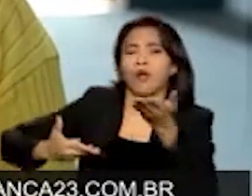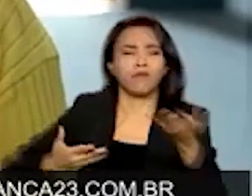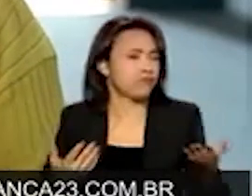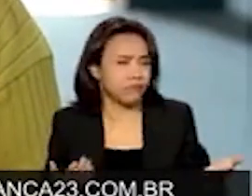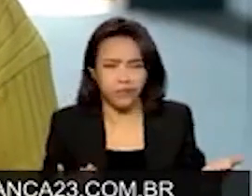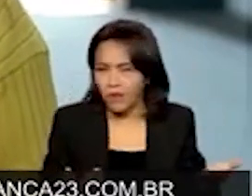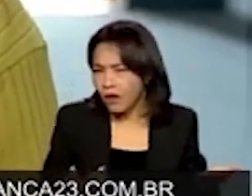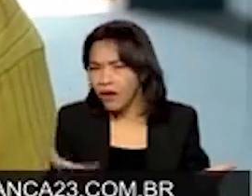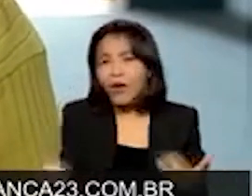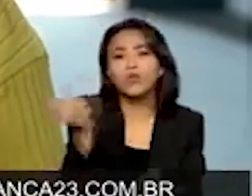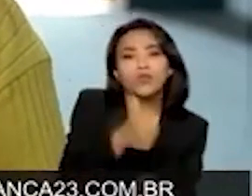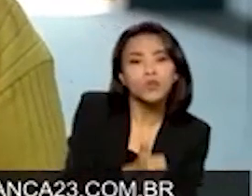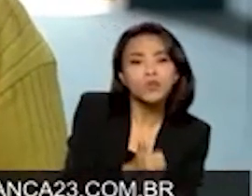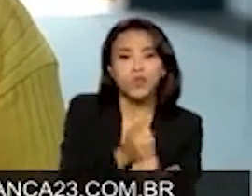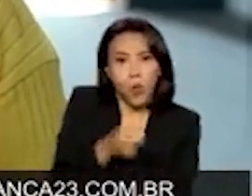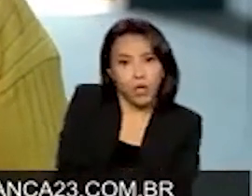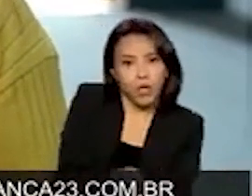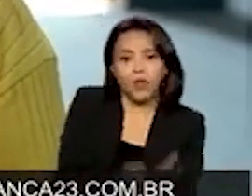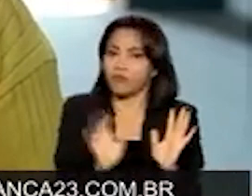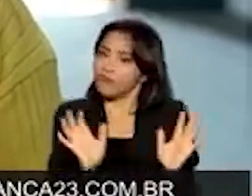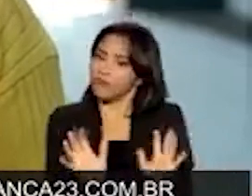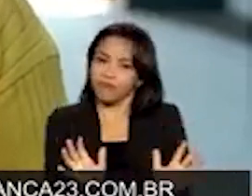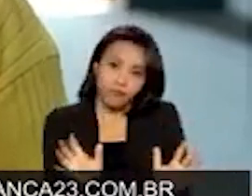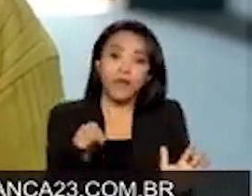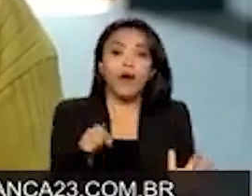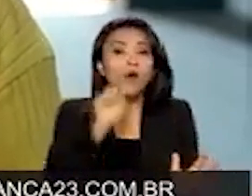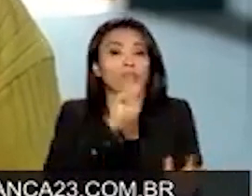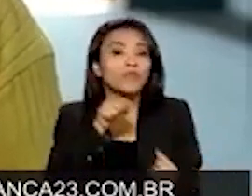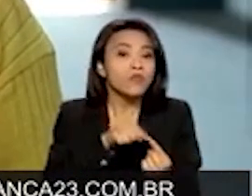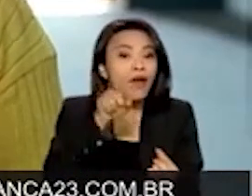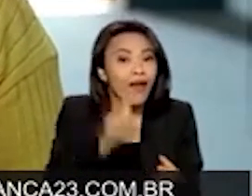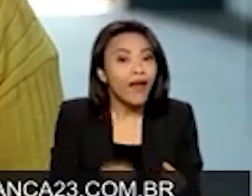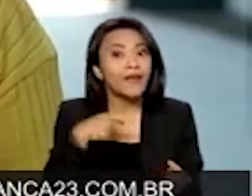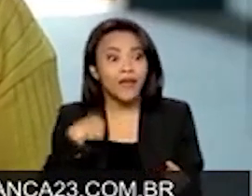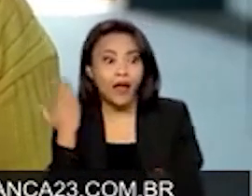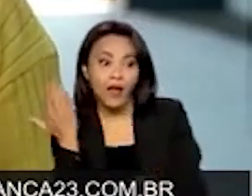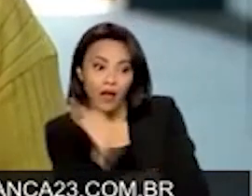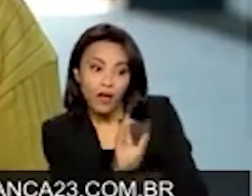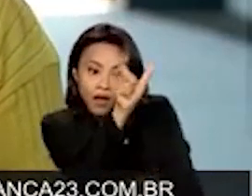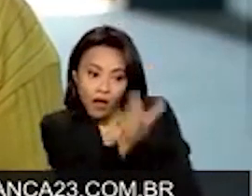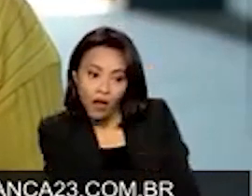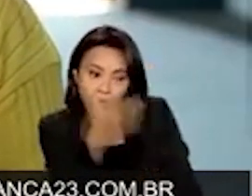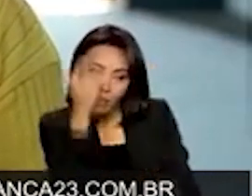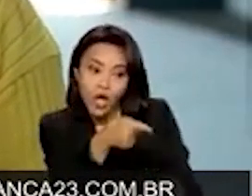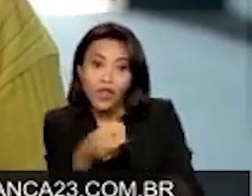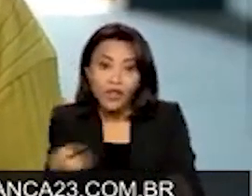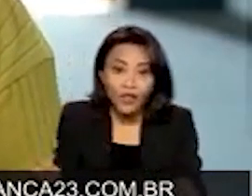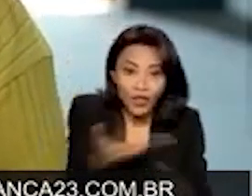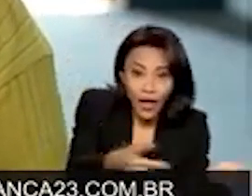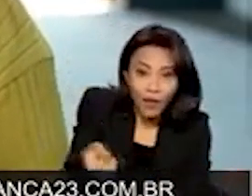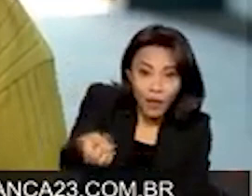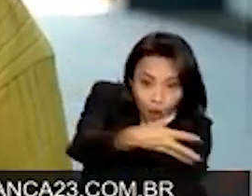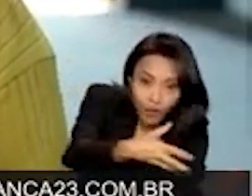já que a substituição não é obrigatória. A ideia é que isso ocorra quando o motorista fizer a renovação